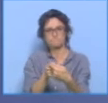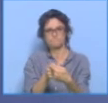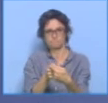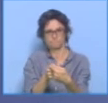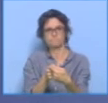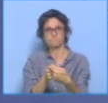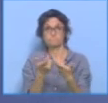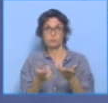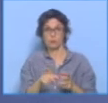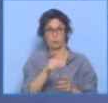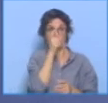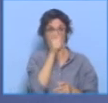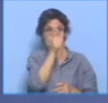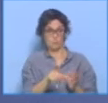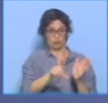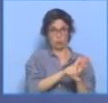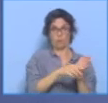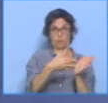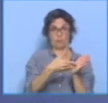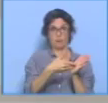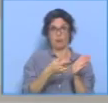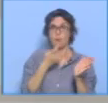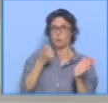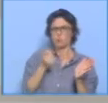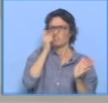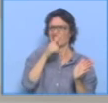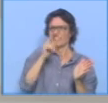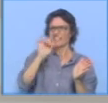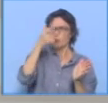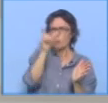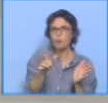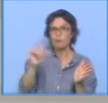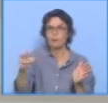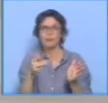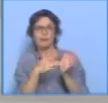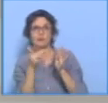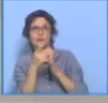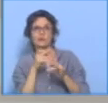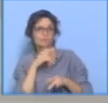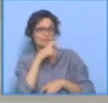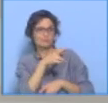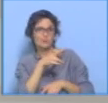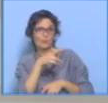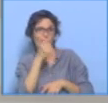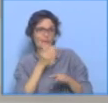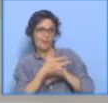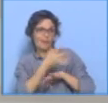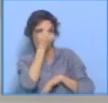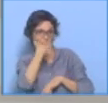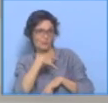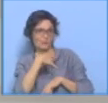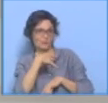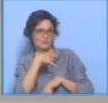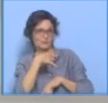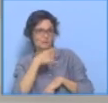o doutor da lei perguntava quem é o meu próximo, Jesus, contando-lhe a história, vira-lhe a pergunta do